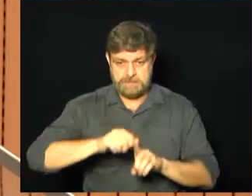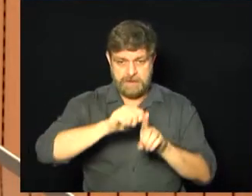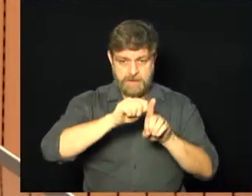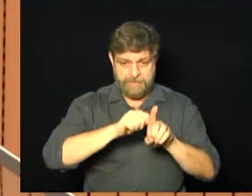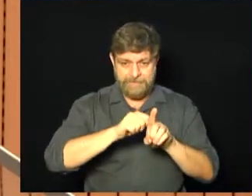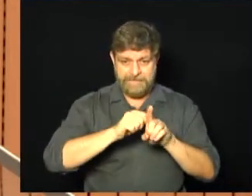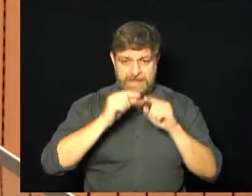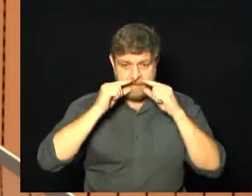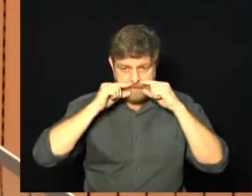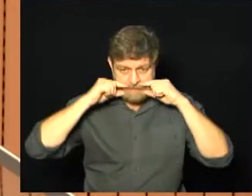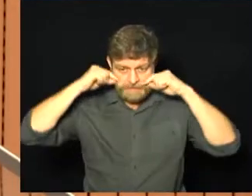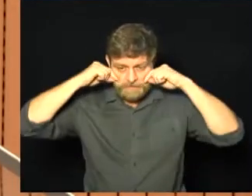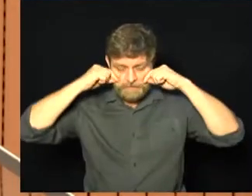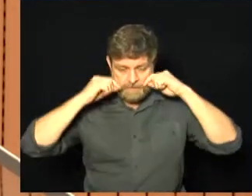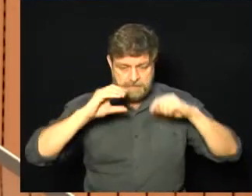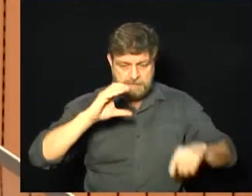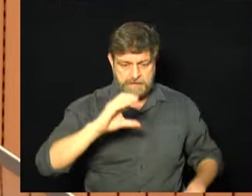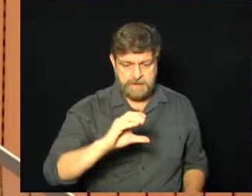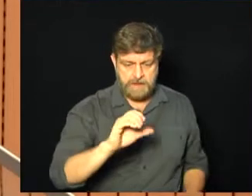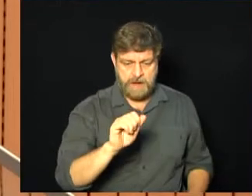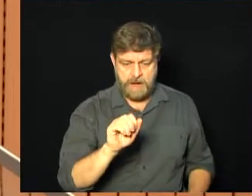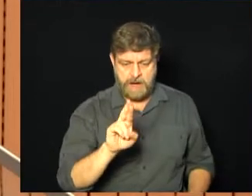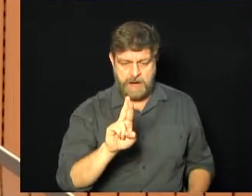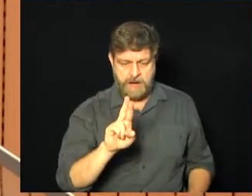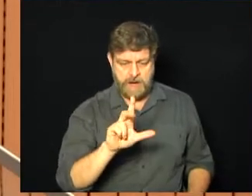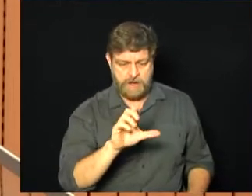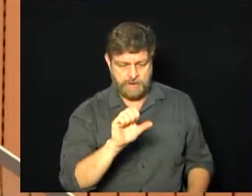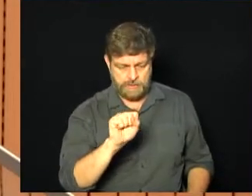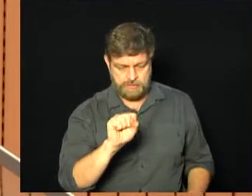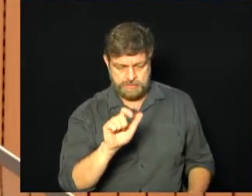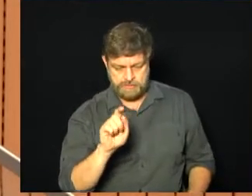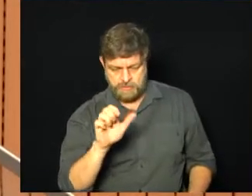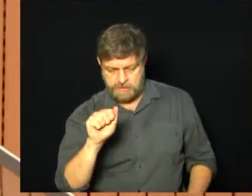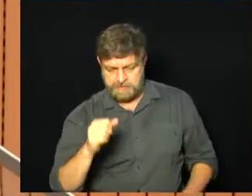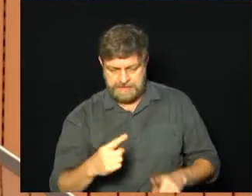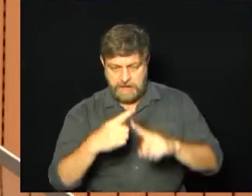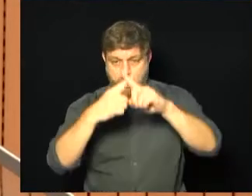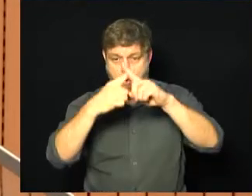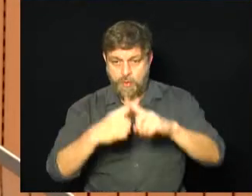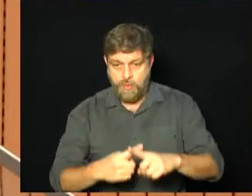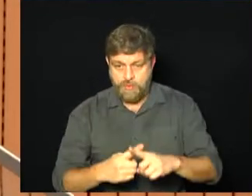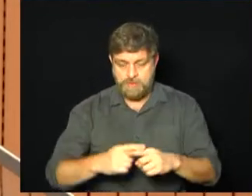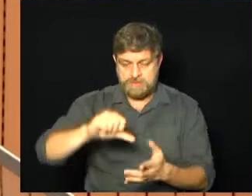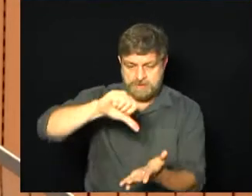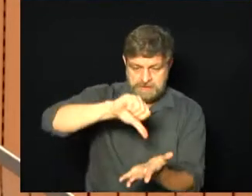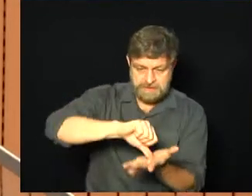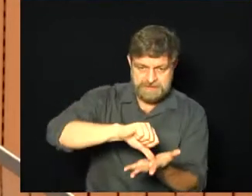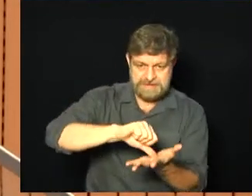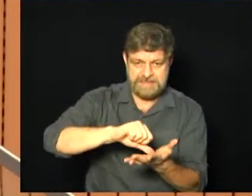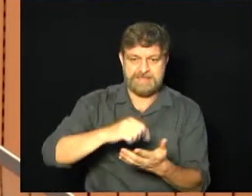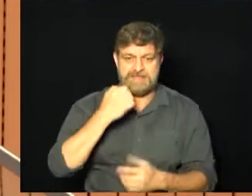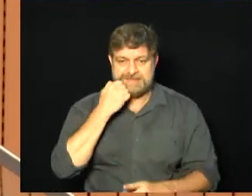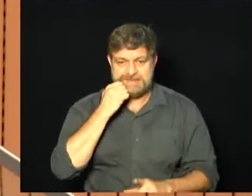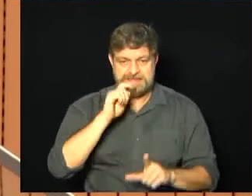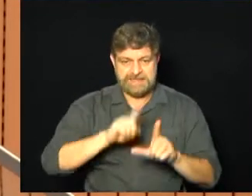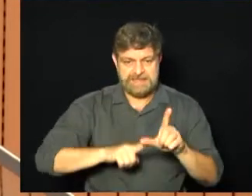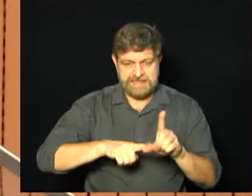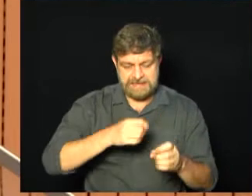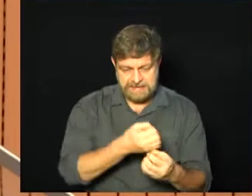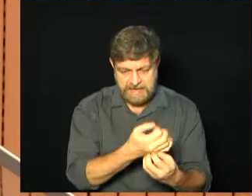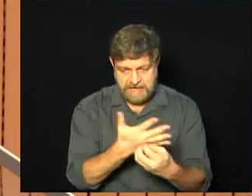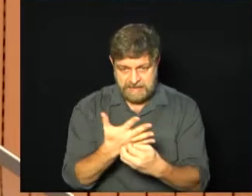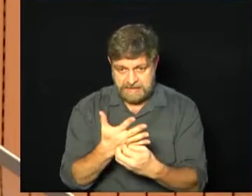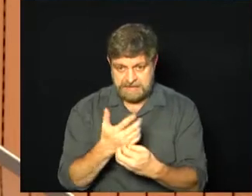Gomes. Concurso este que nasceu no Centro de Ciências, Letras e Artes por iniciativa do Dr. Marino Zigiati,